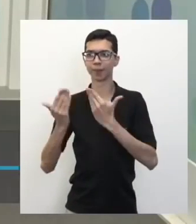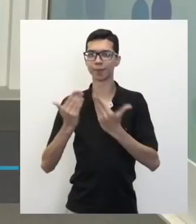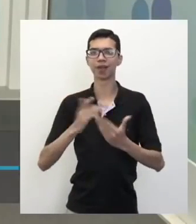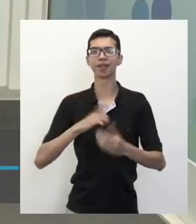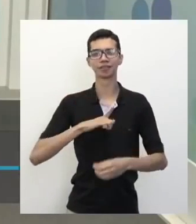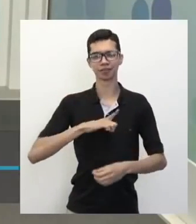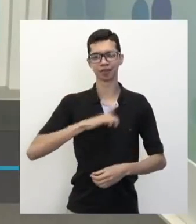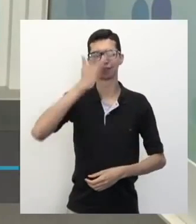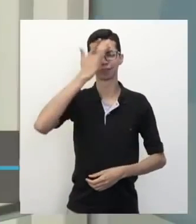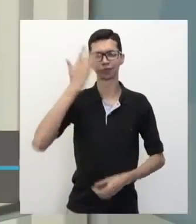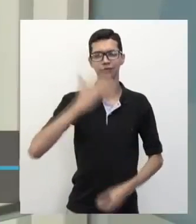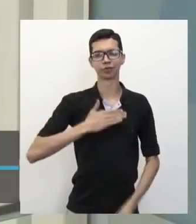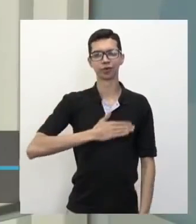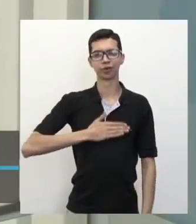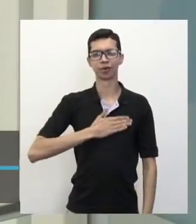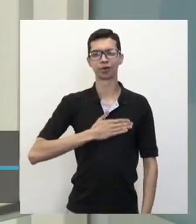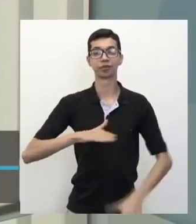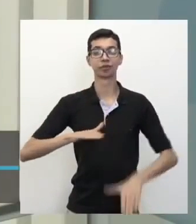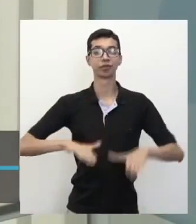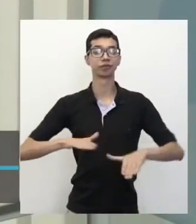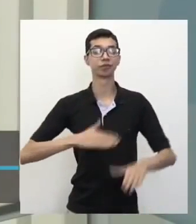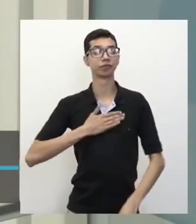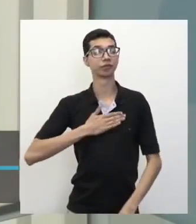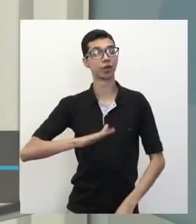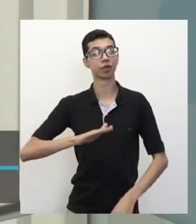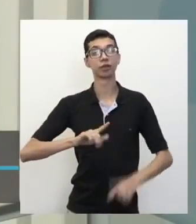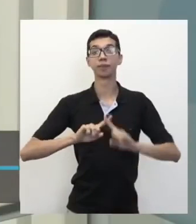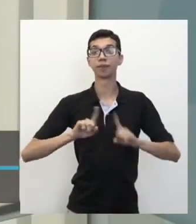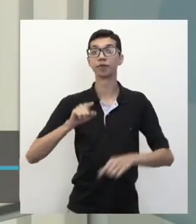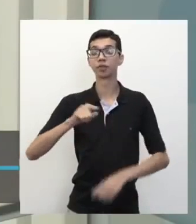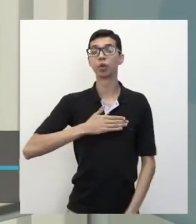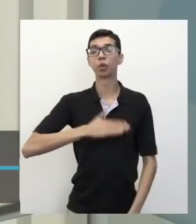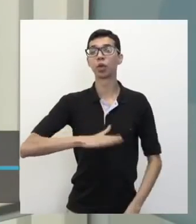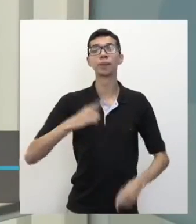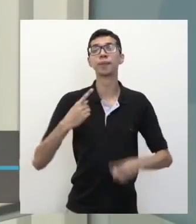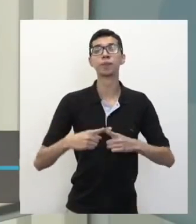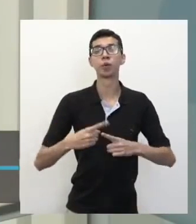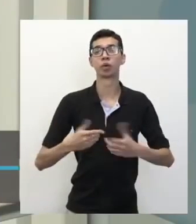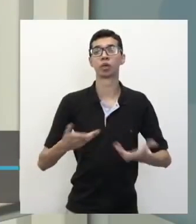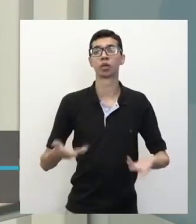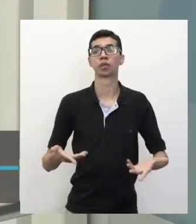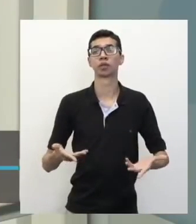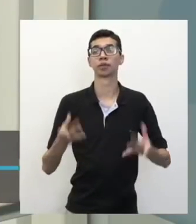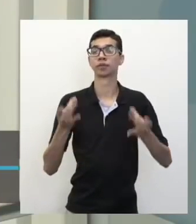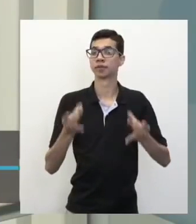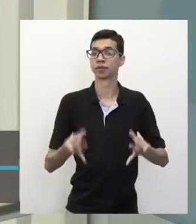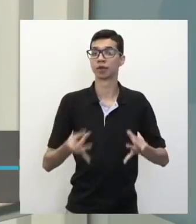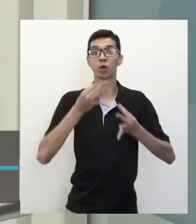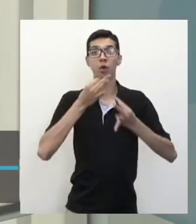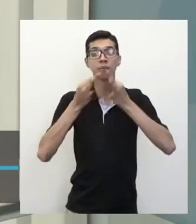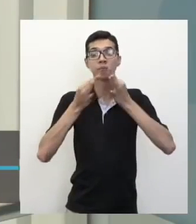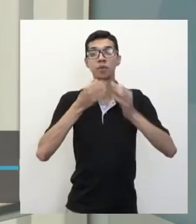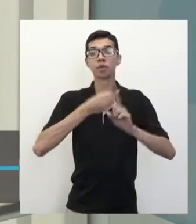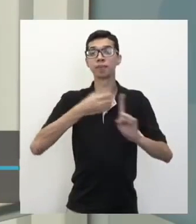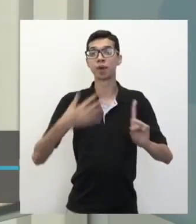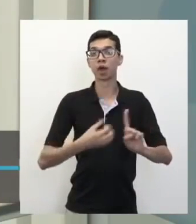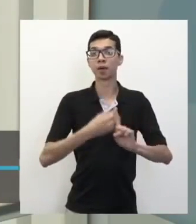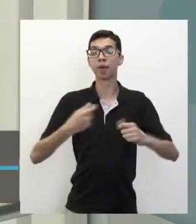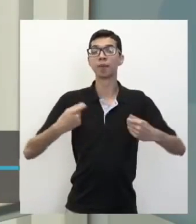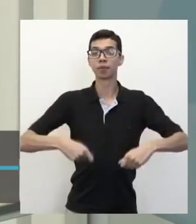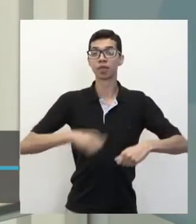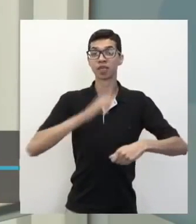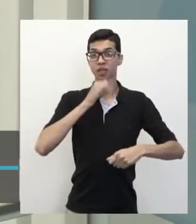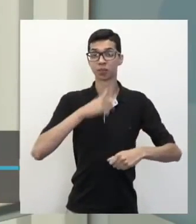gostam, mas até para eu não gostar, eu preciso ter um argumento forte, Não é? né? Eu não posso falar que eu não gosto de um livro se eu não fui